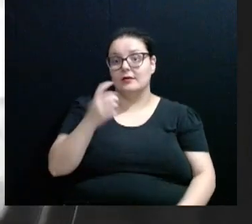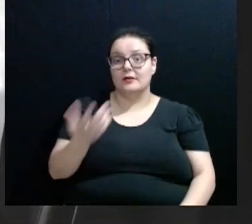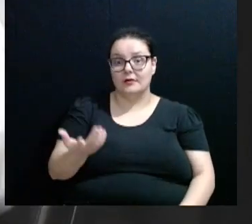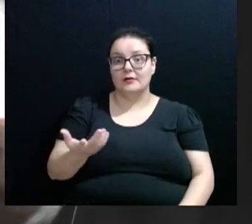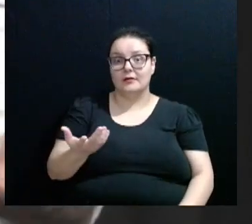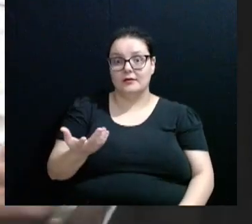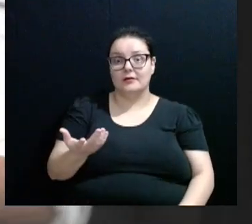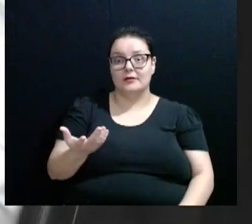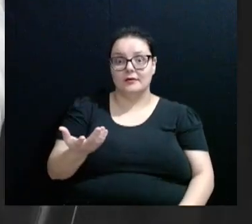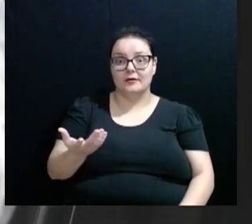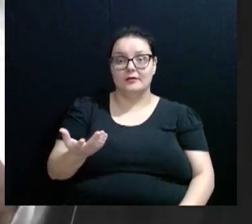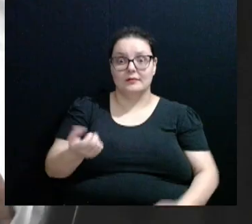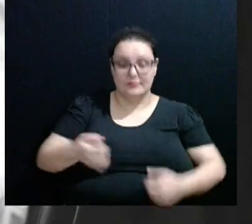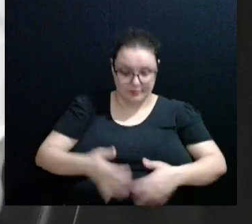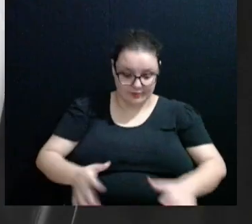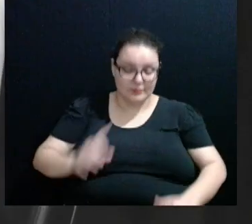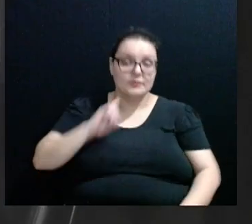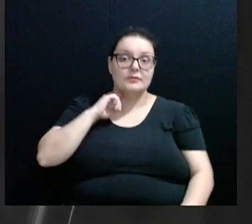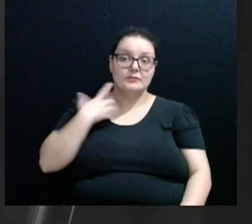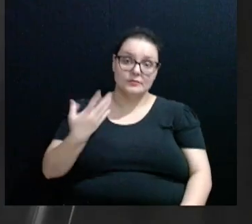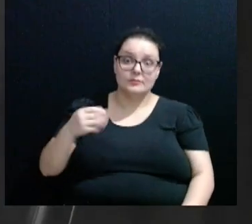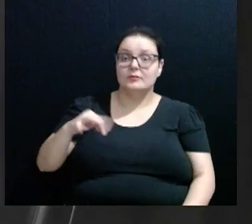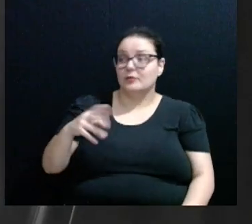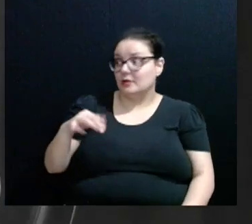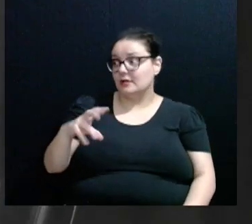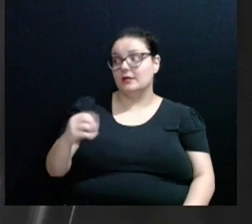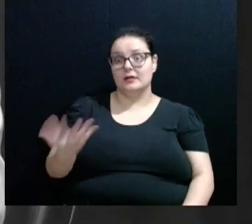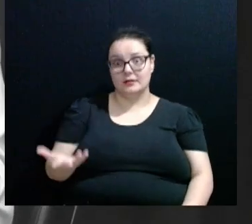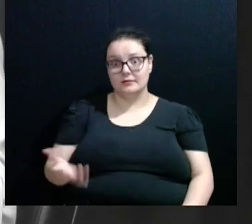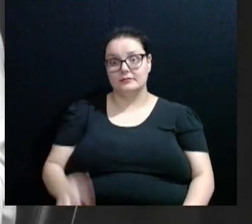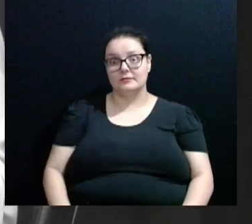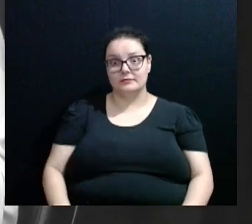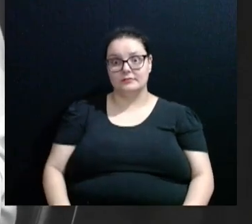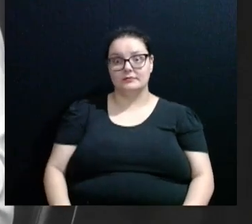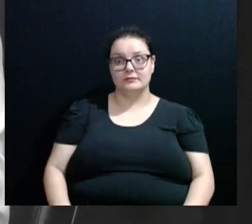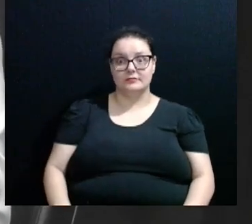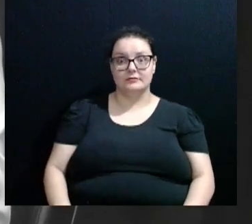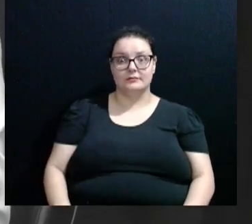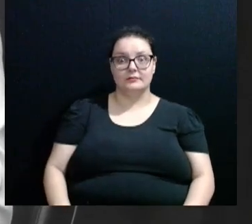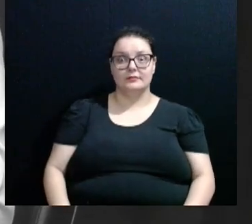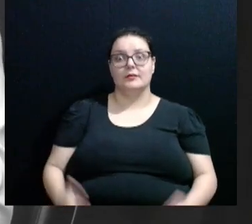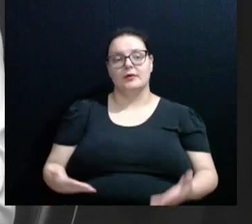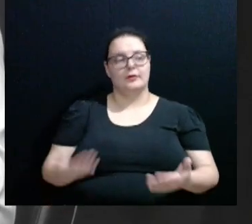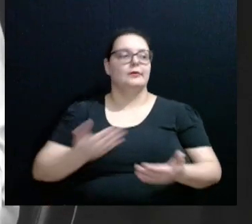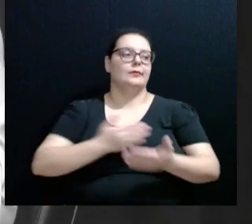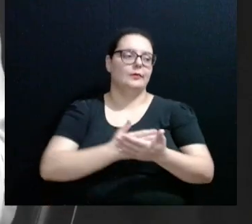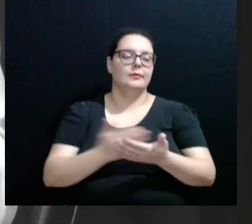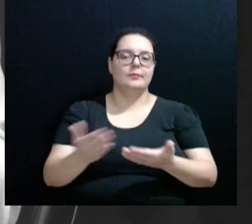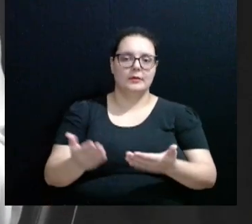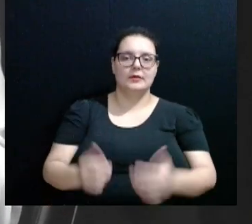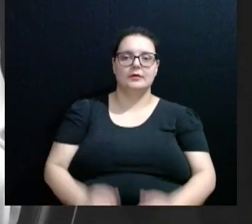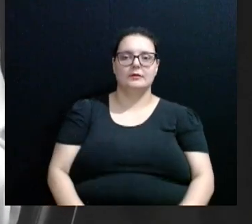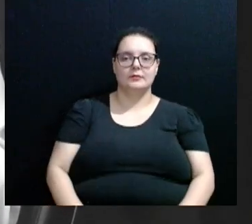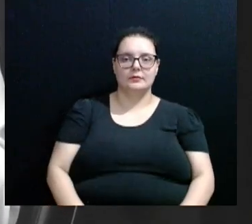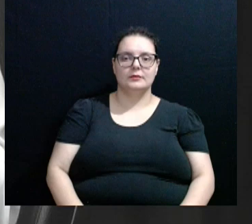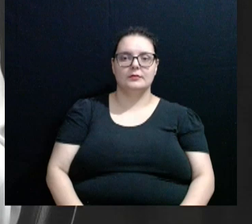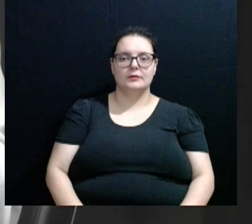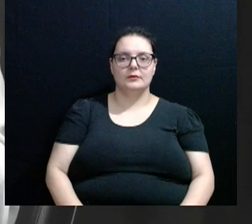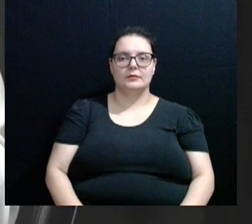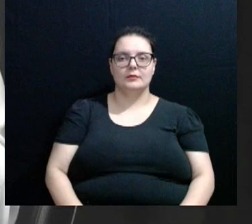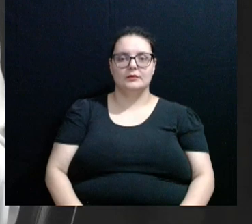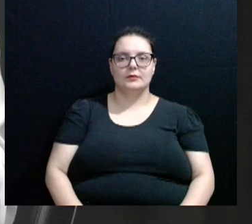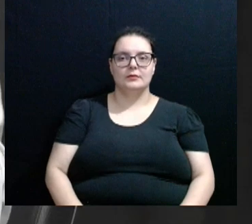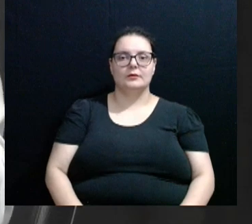tudo molhado, tudo sujo, e hoje a gente falou, poxa, não custa a gente começar a dar